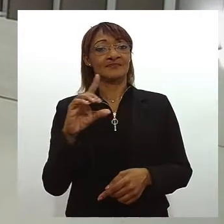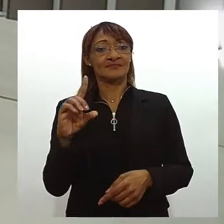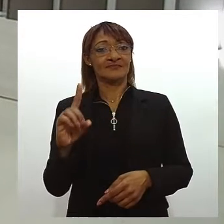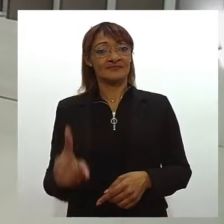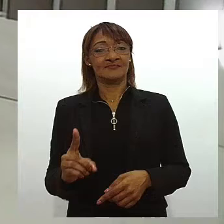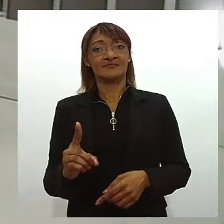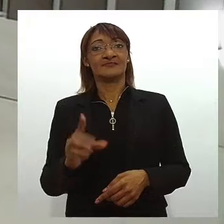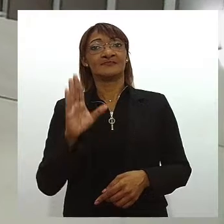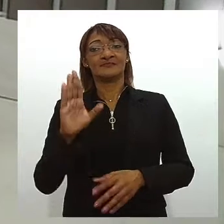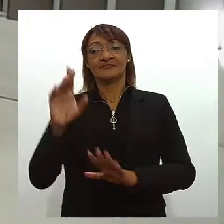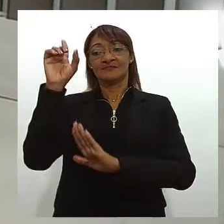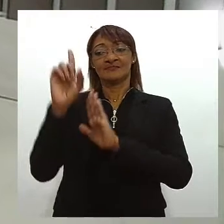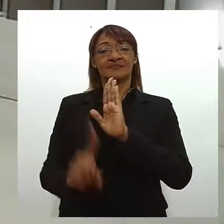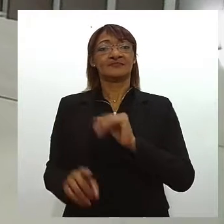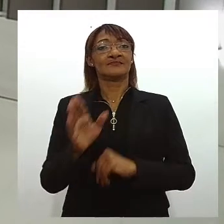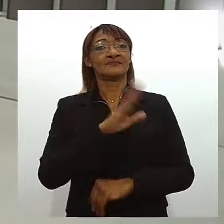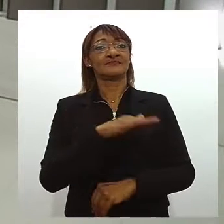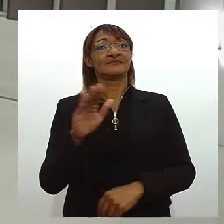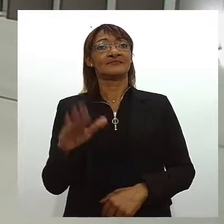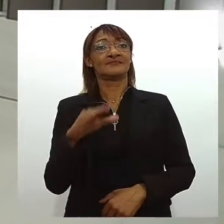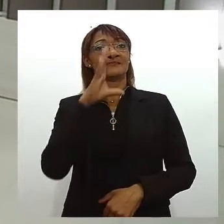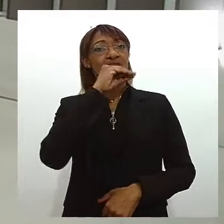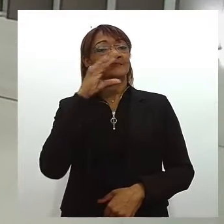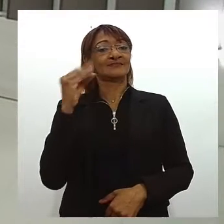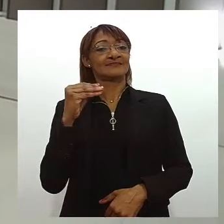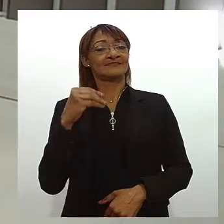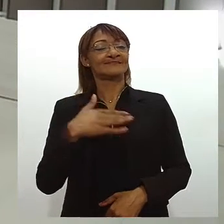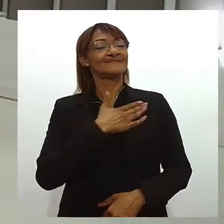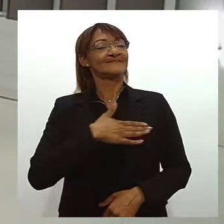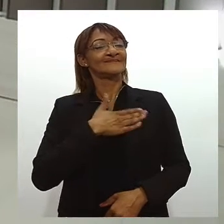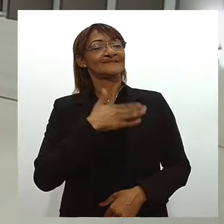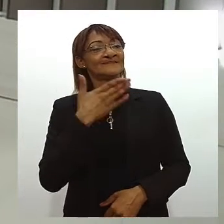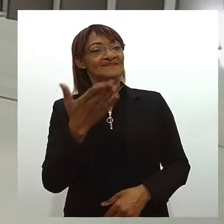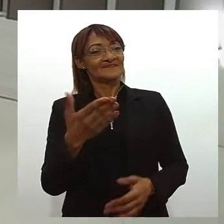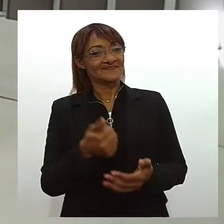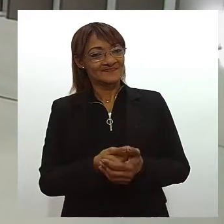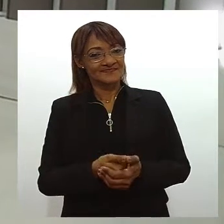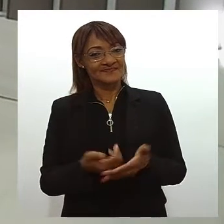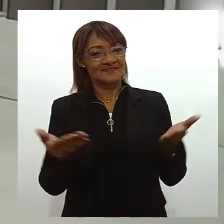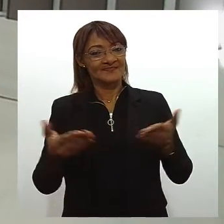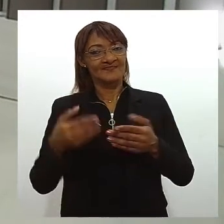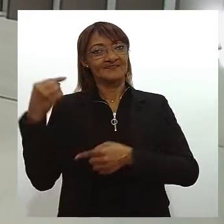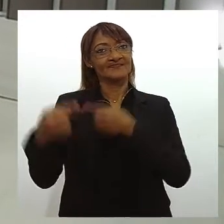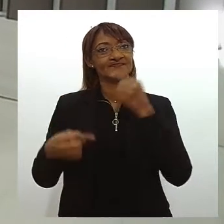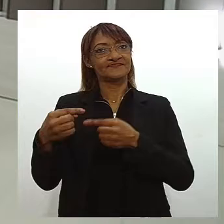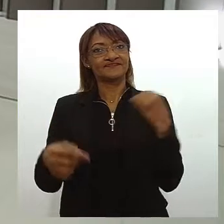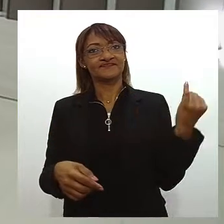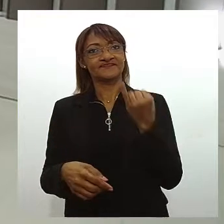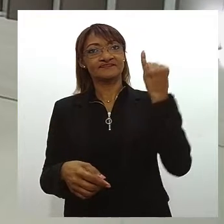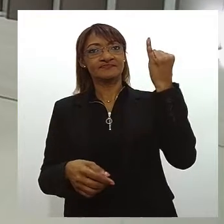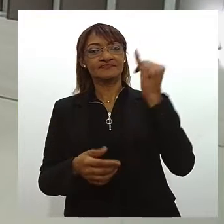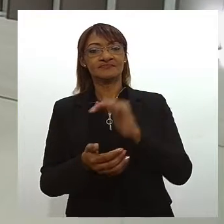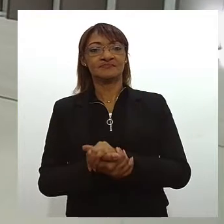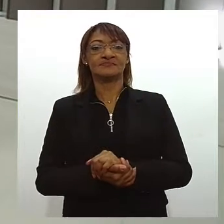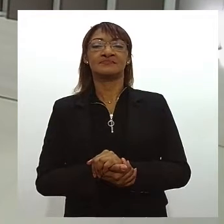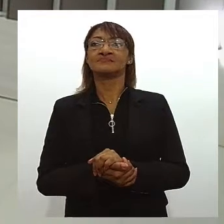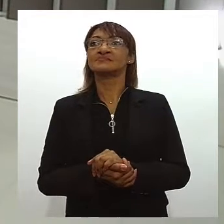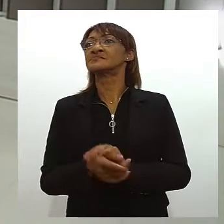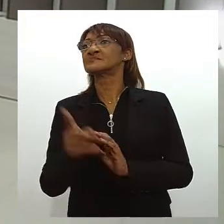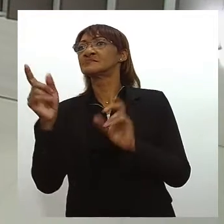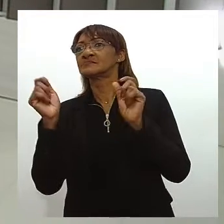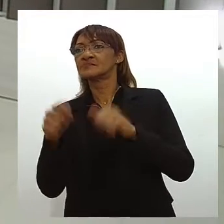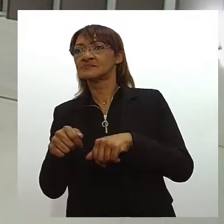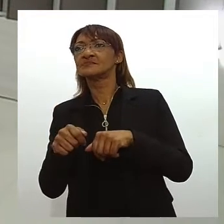Criança e do Adolescente. Com muita satisfação, nesta condição, venho participar desse importante debate. A gente pode dizer que nesses